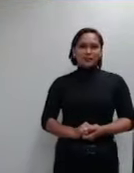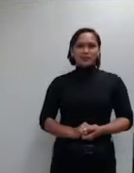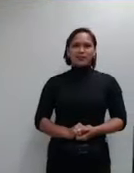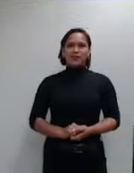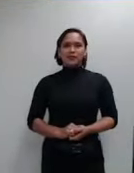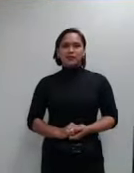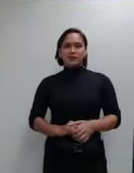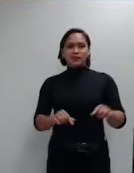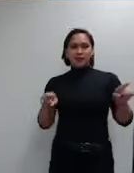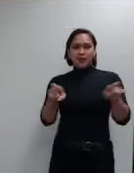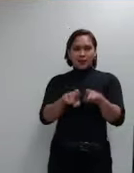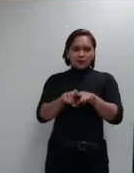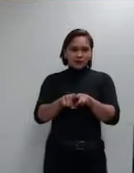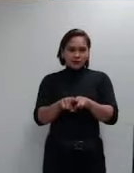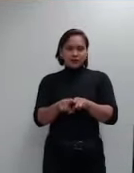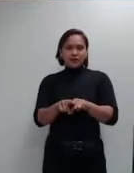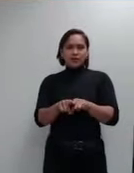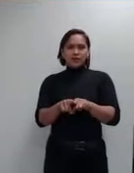da ajuda de terceiros.